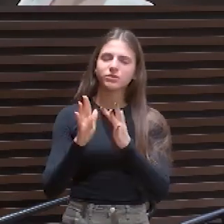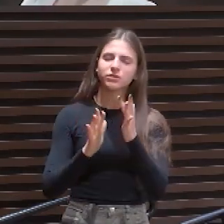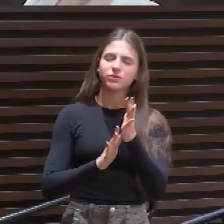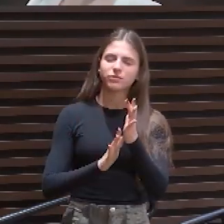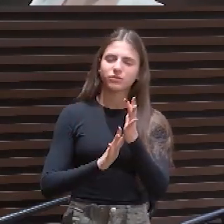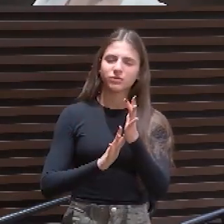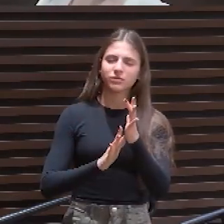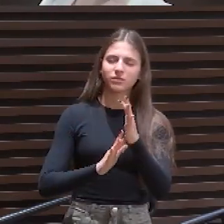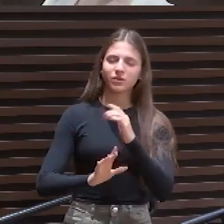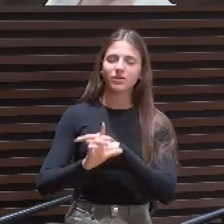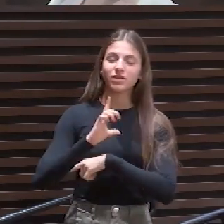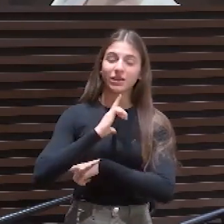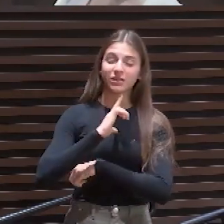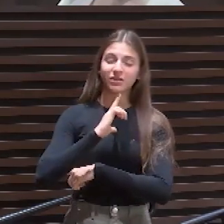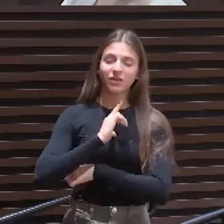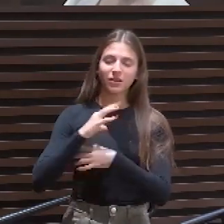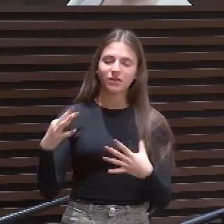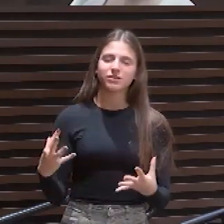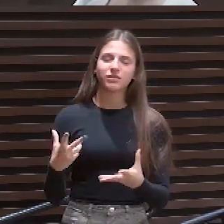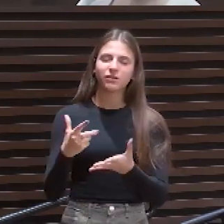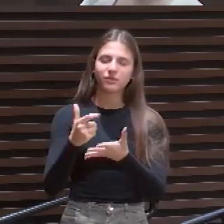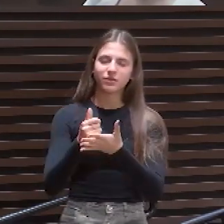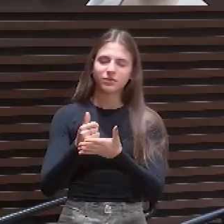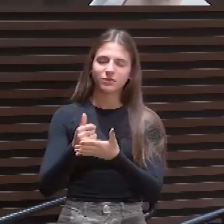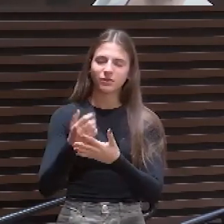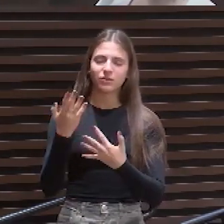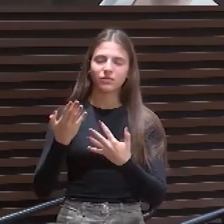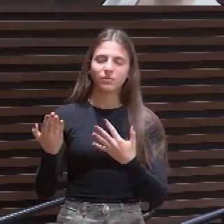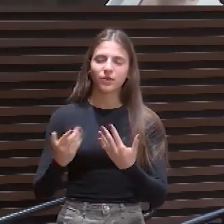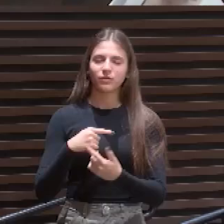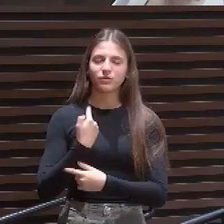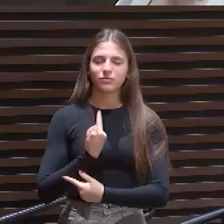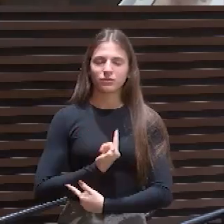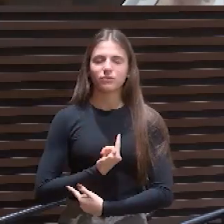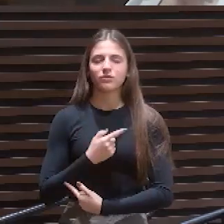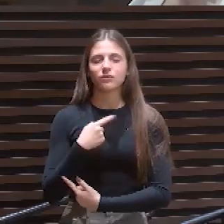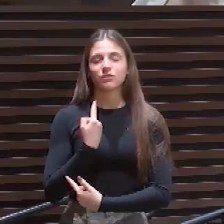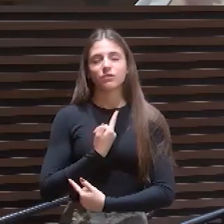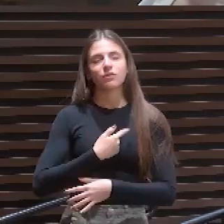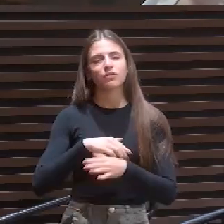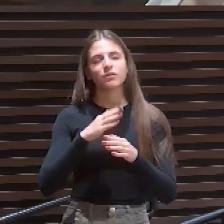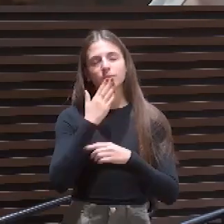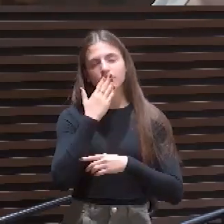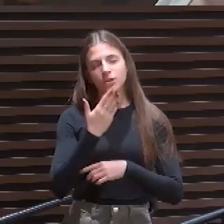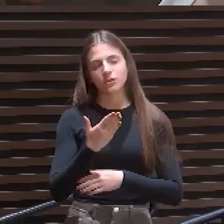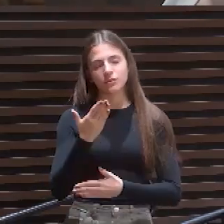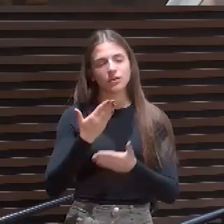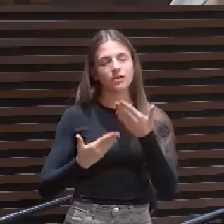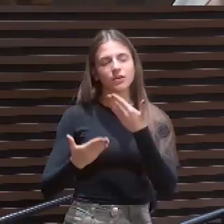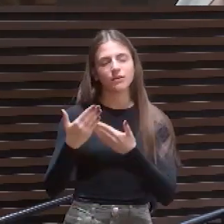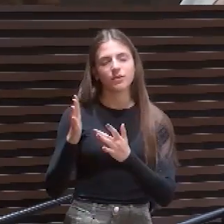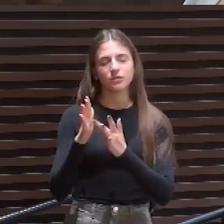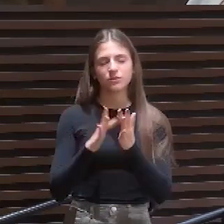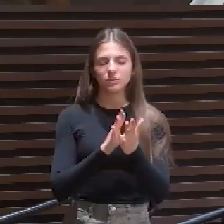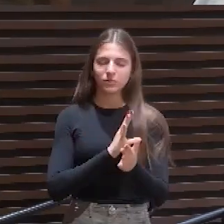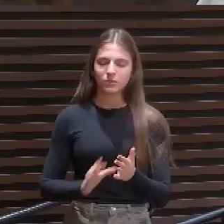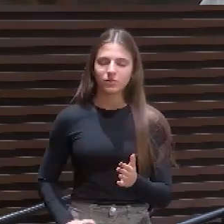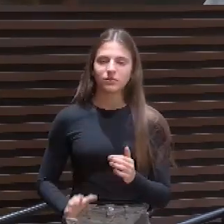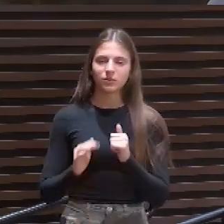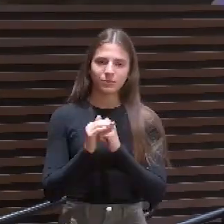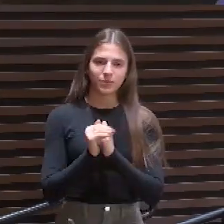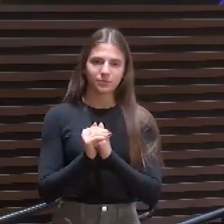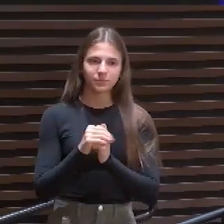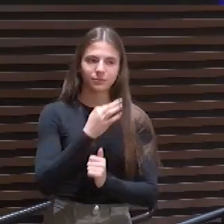que haja salvação em nosso meio. Nós te pedimos mediante Jesus Cristo. Amém.